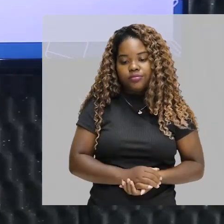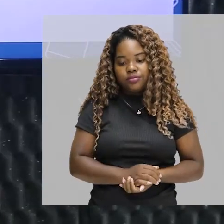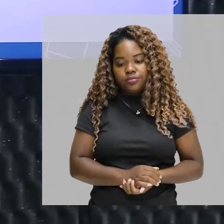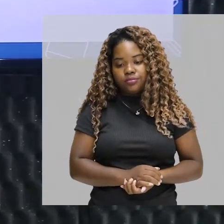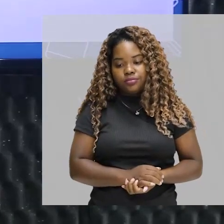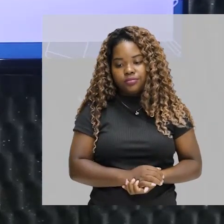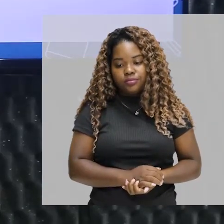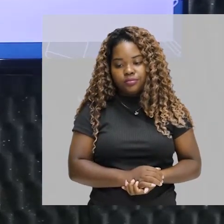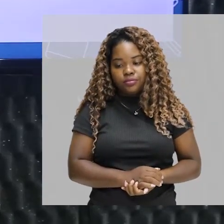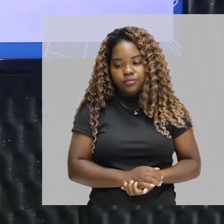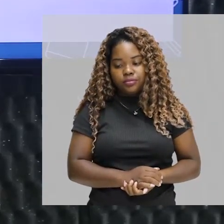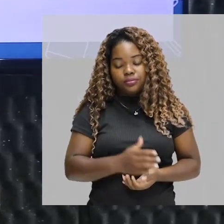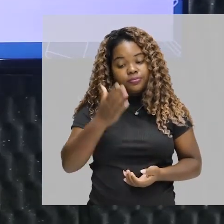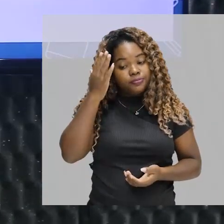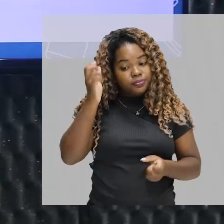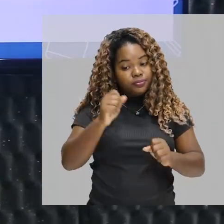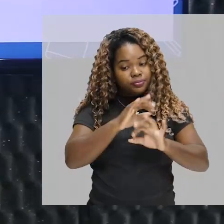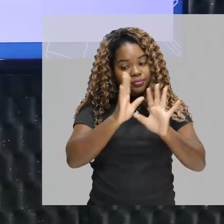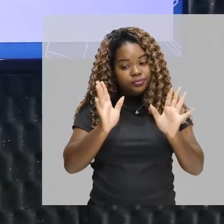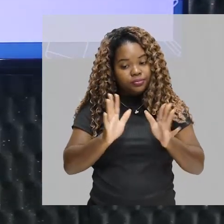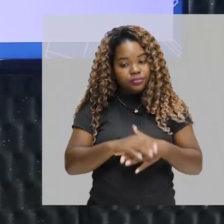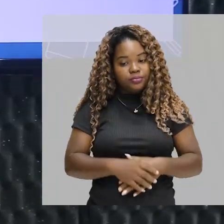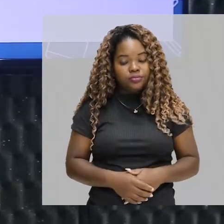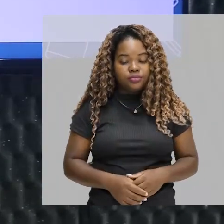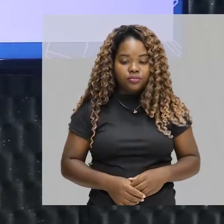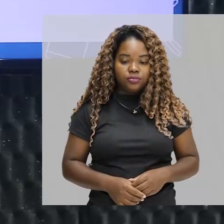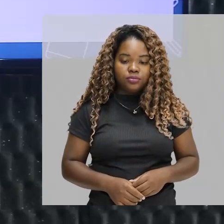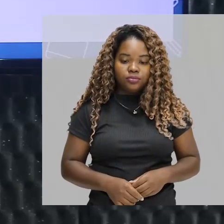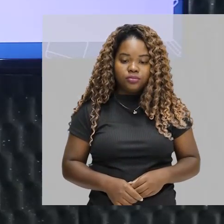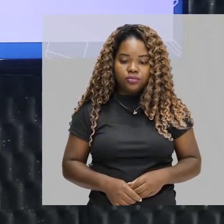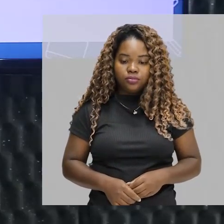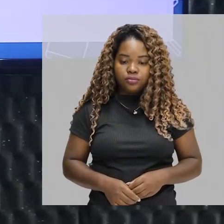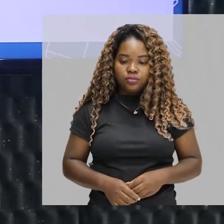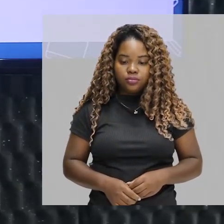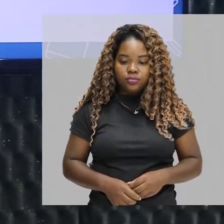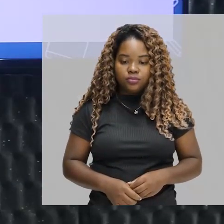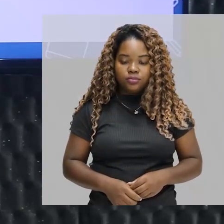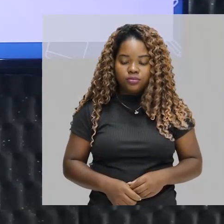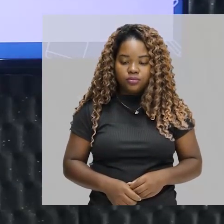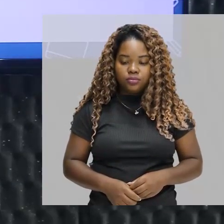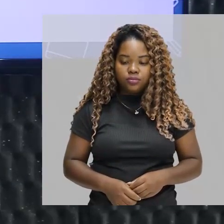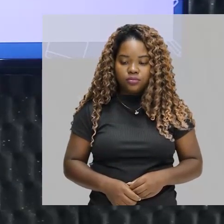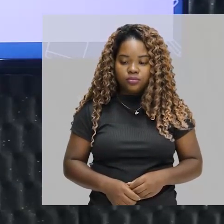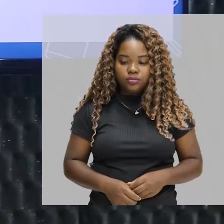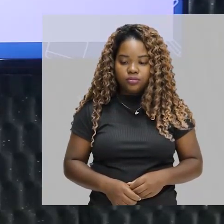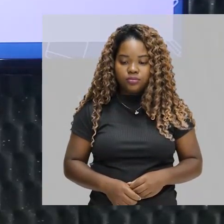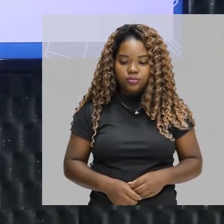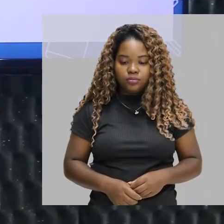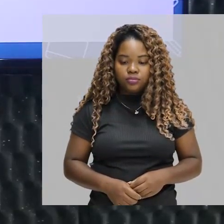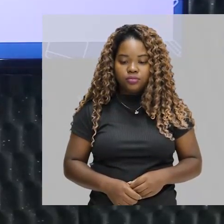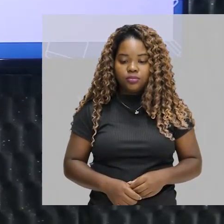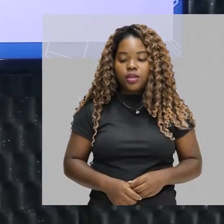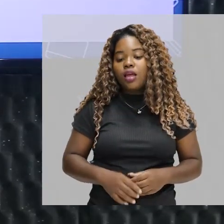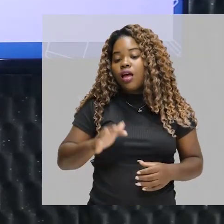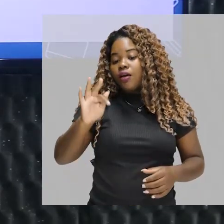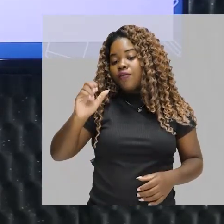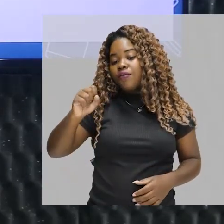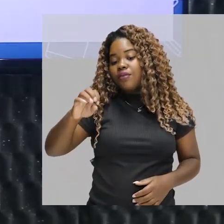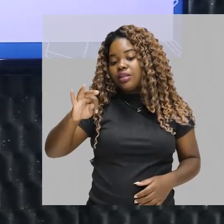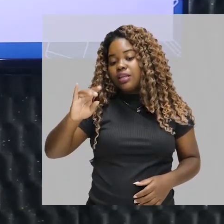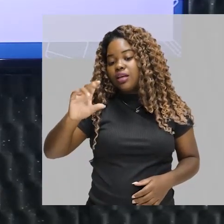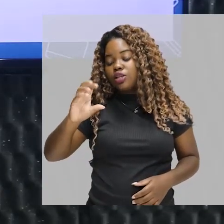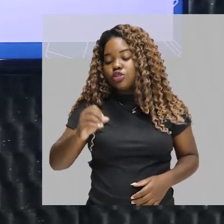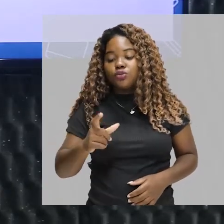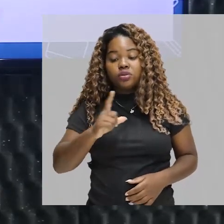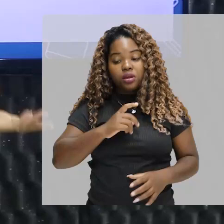o filme, entenderam? Nós estamos falando de conto, tá? De escrito. Primeiro contado, depois escrito. Aí o conto fantástico tem essa